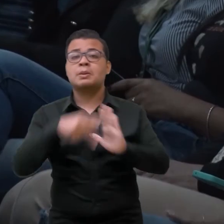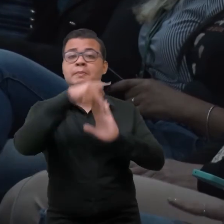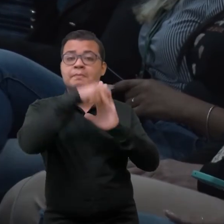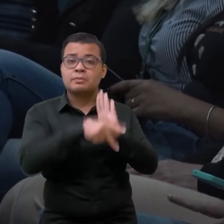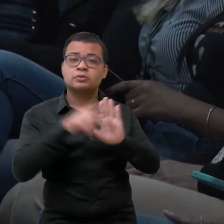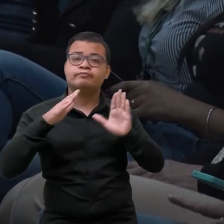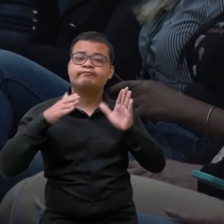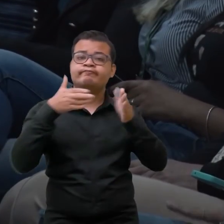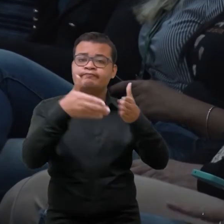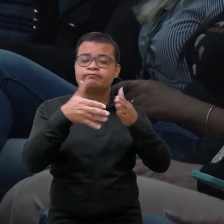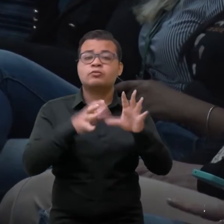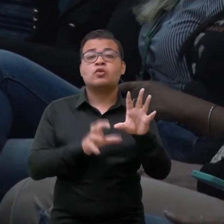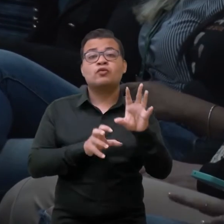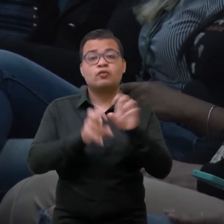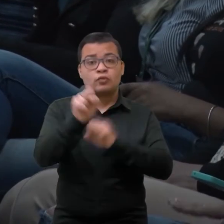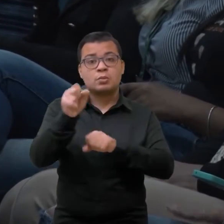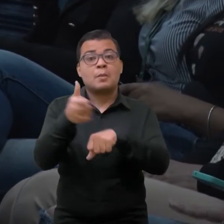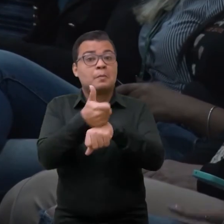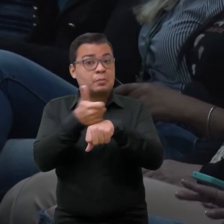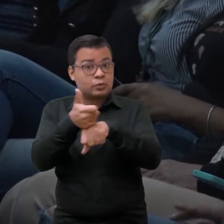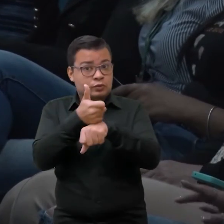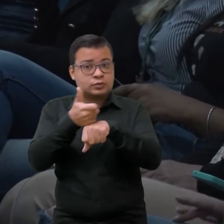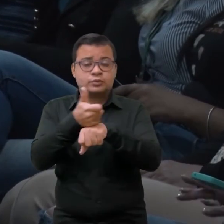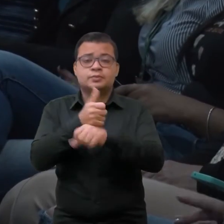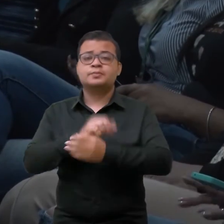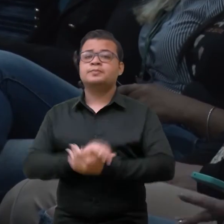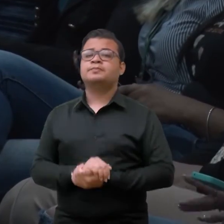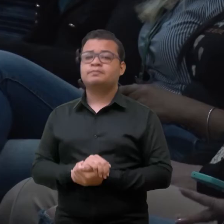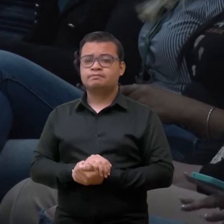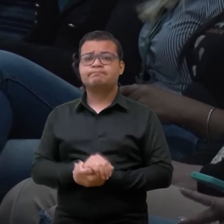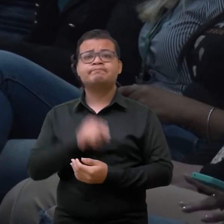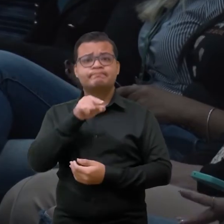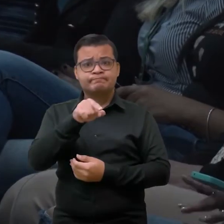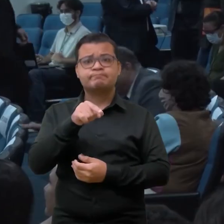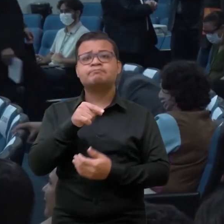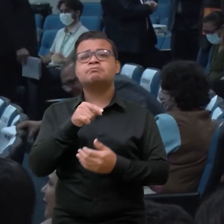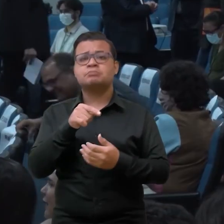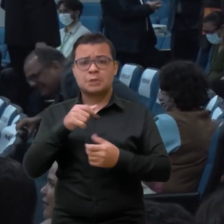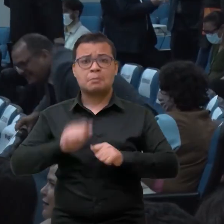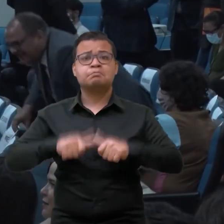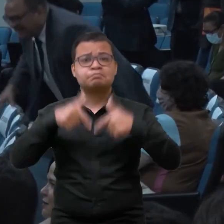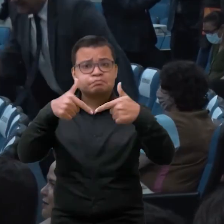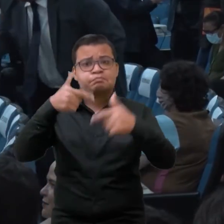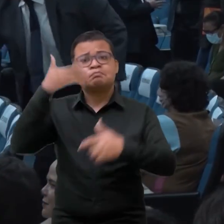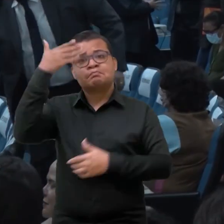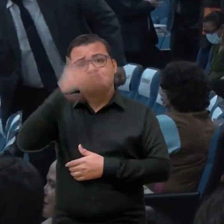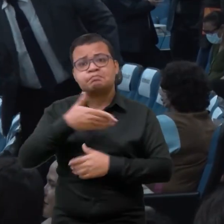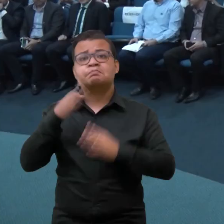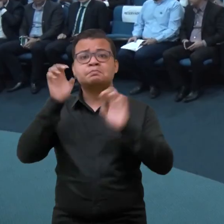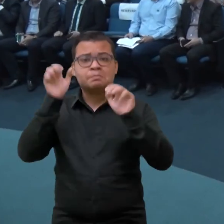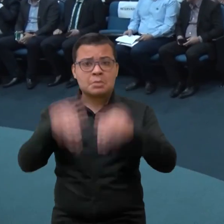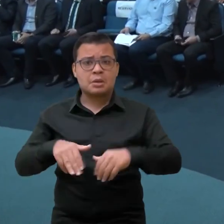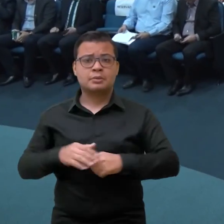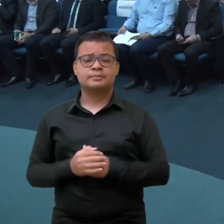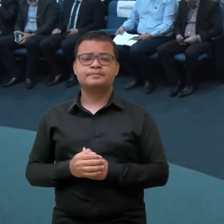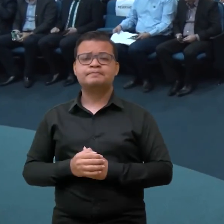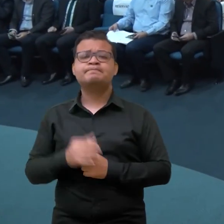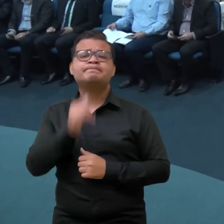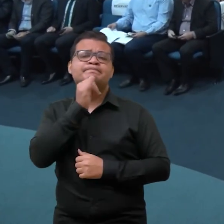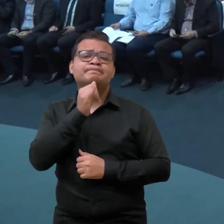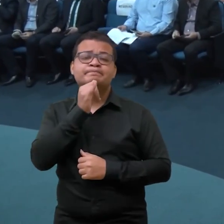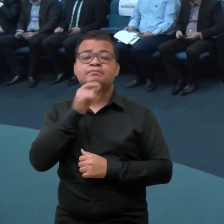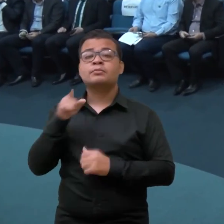estadual em projetos voltados para a formação profissional, que já mostraram bons resultados. É o caso